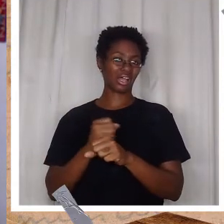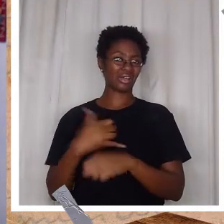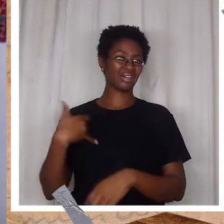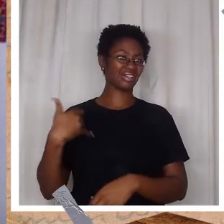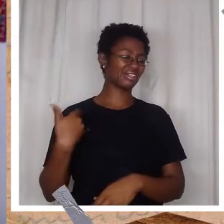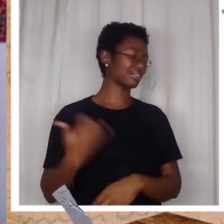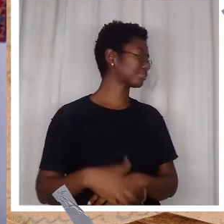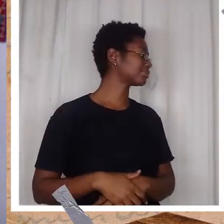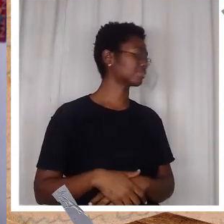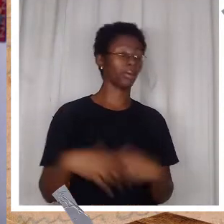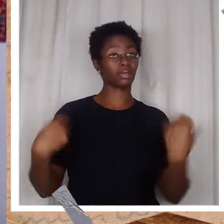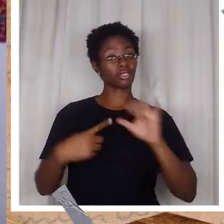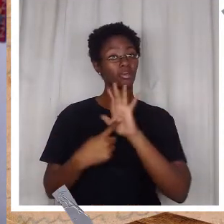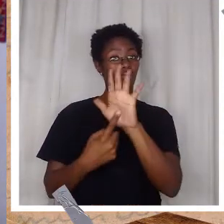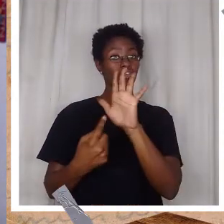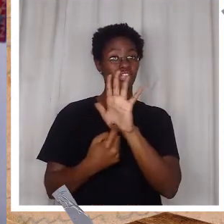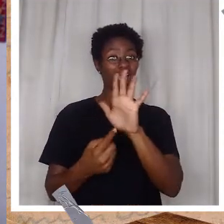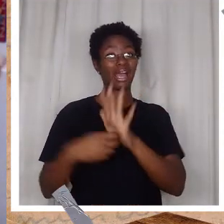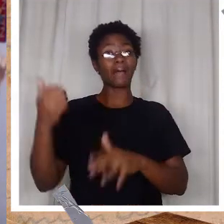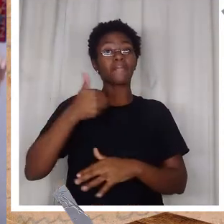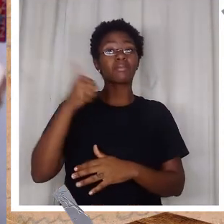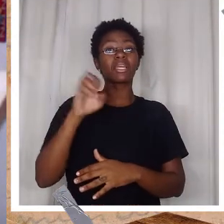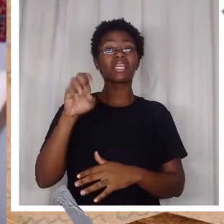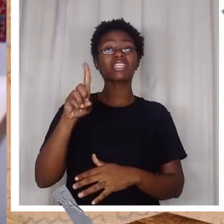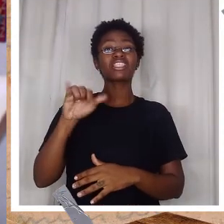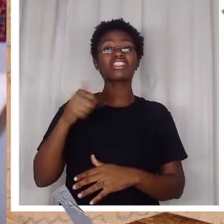ser mostradas, né? Essa é a primeira edição.